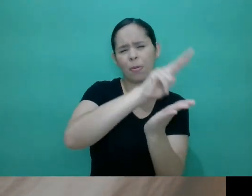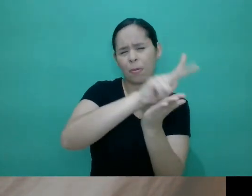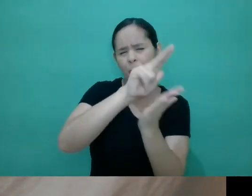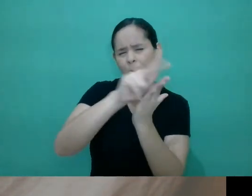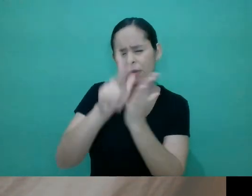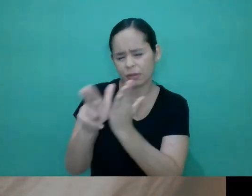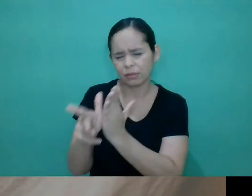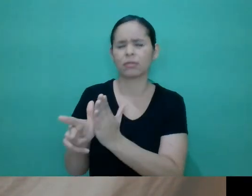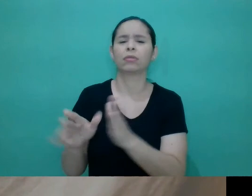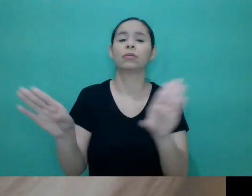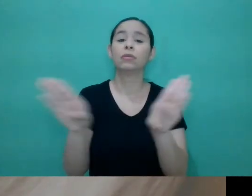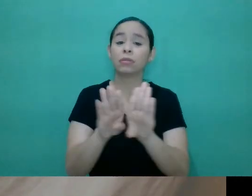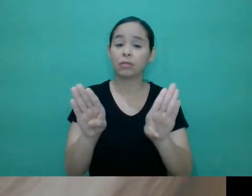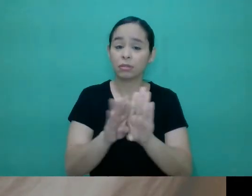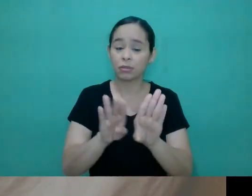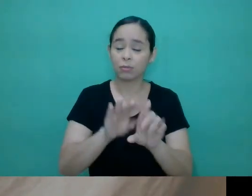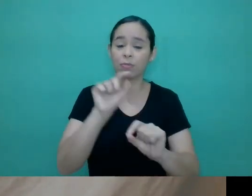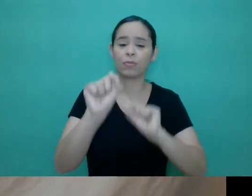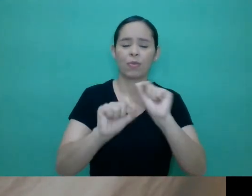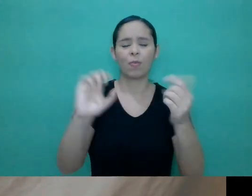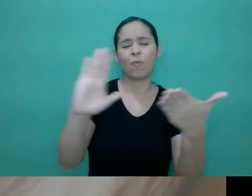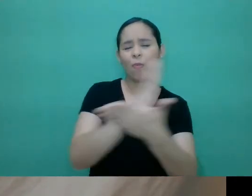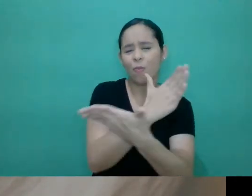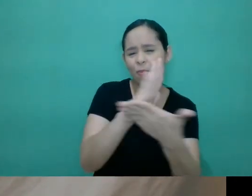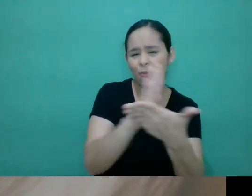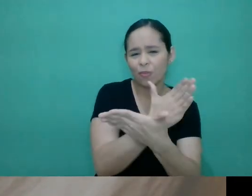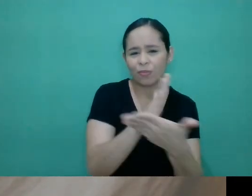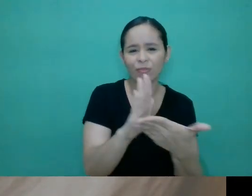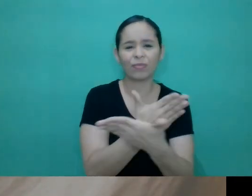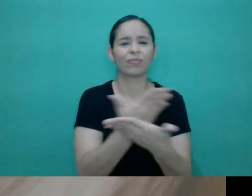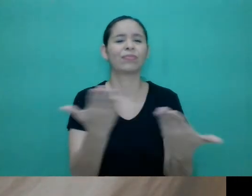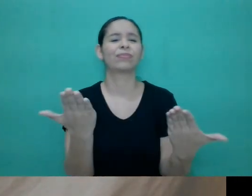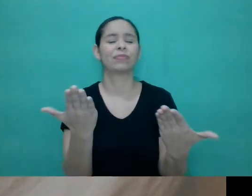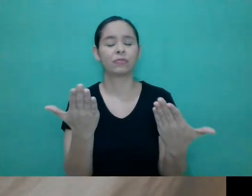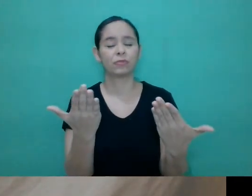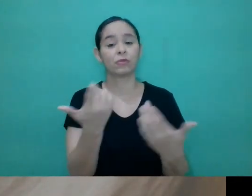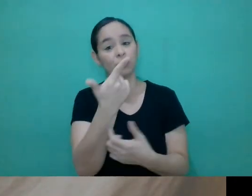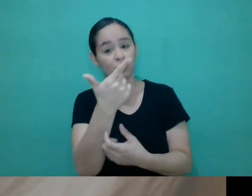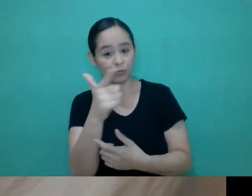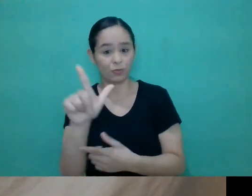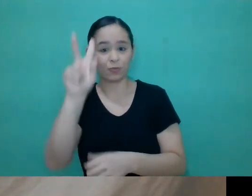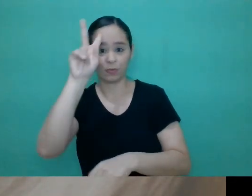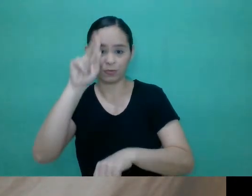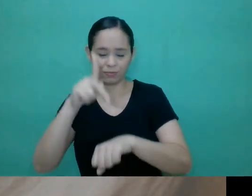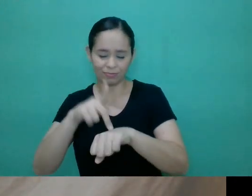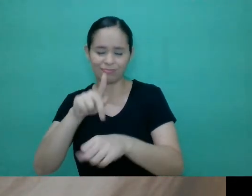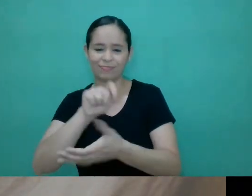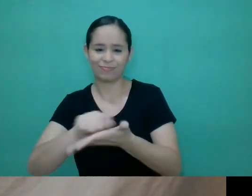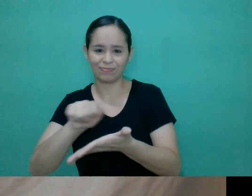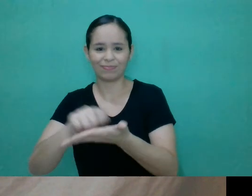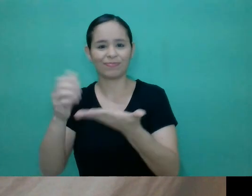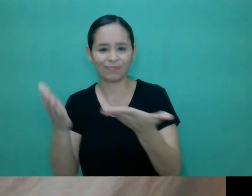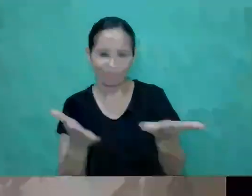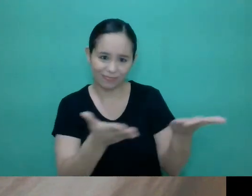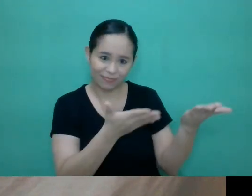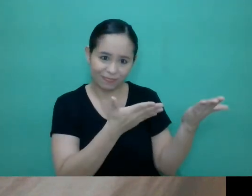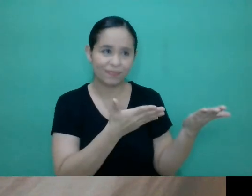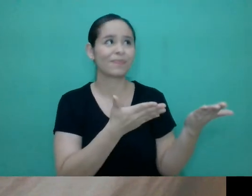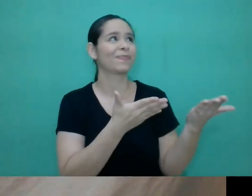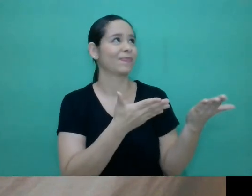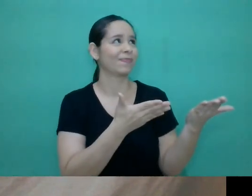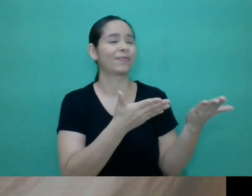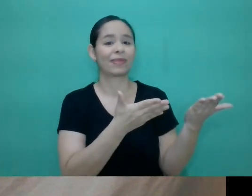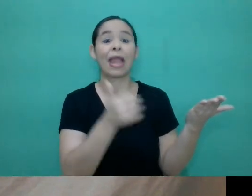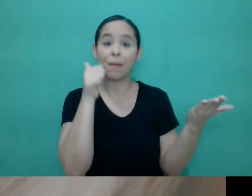esses ensaios, gostaria apenas de mencionar alguns. Então, Mes Météores, Combat politique au long cours, sobre a caminhada dela